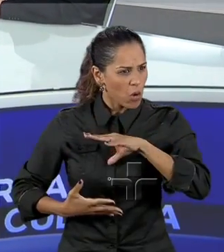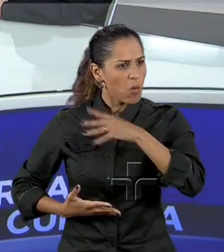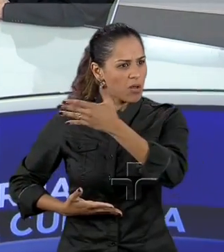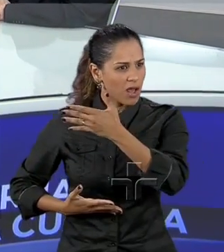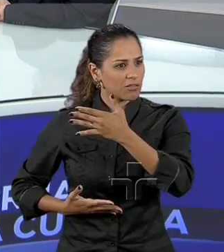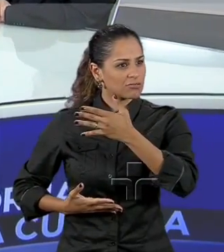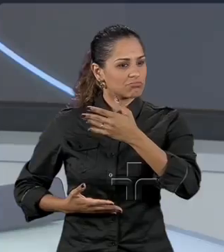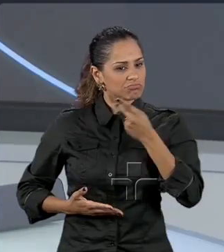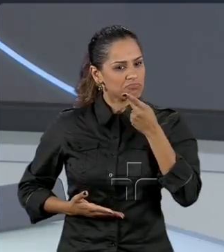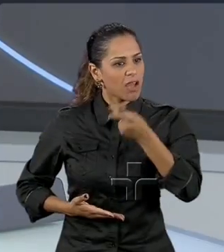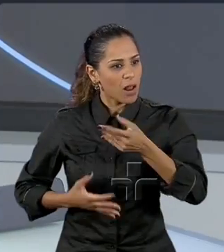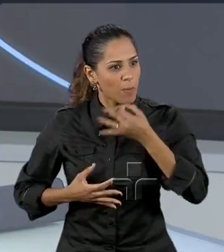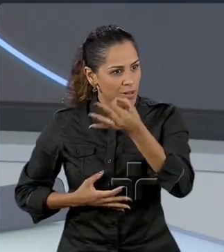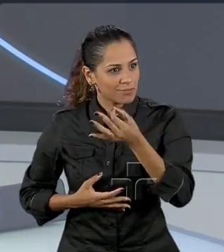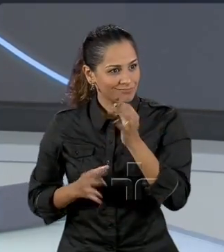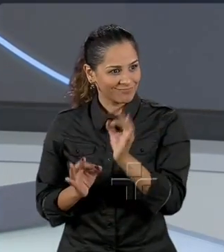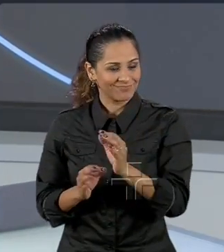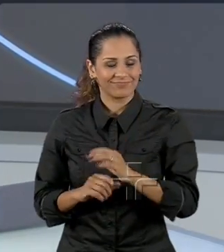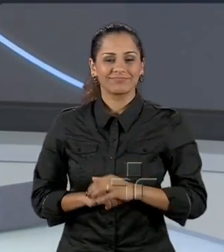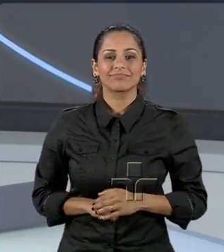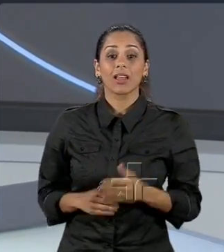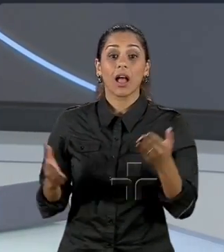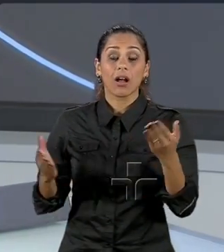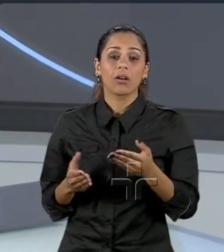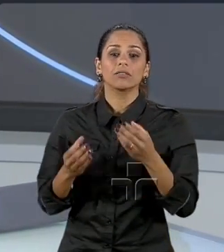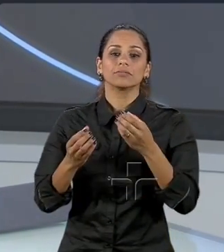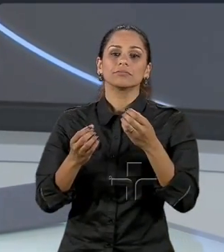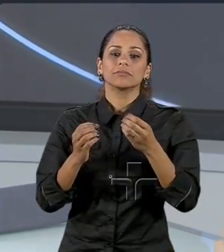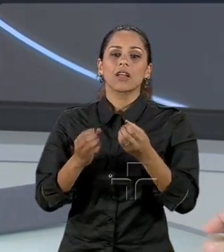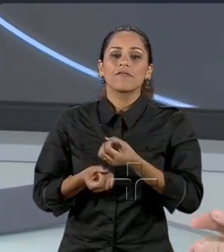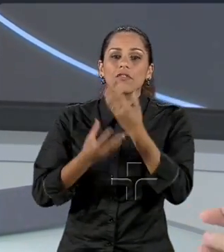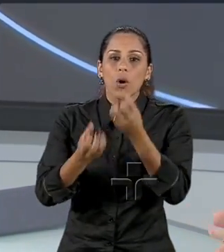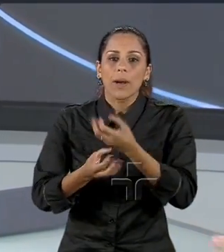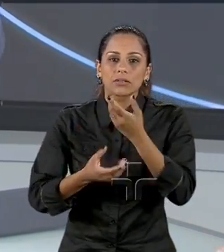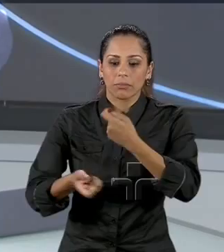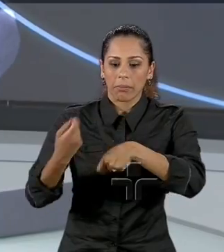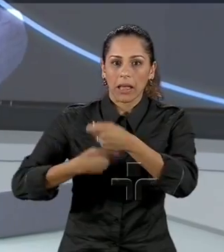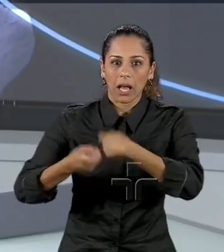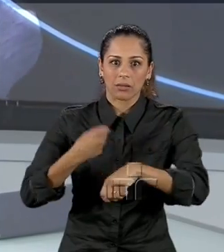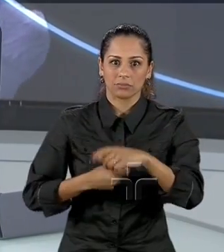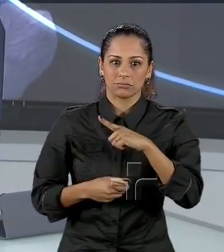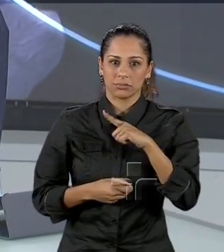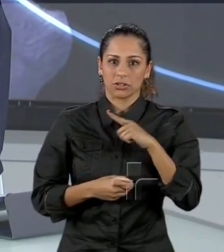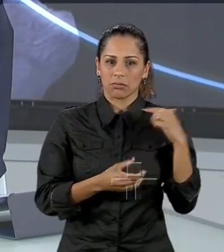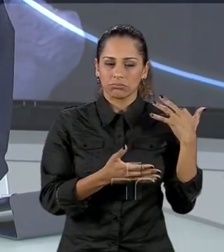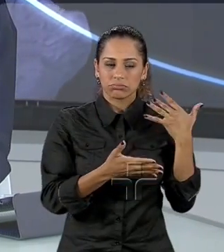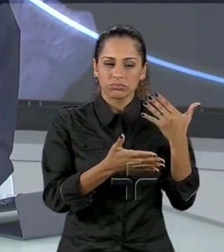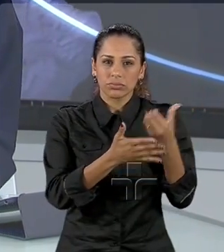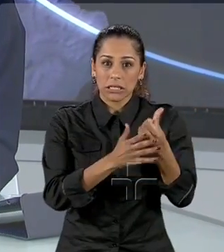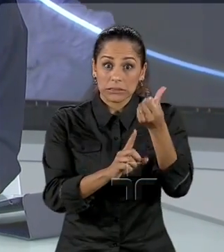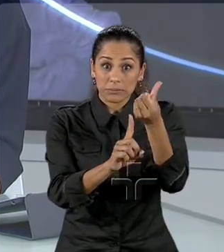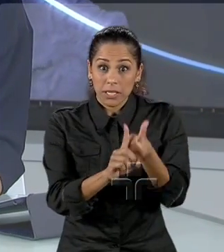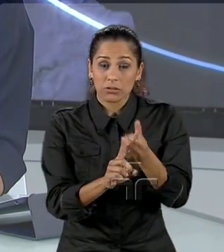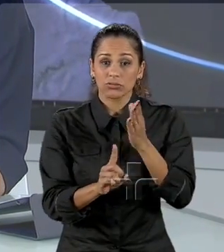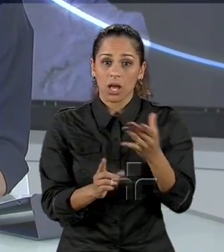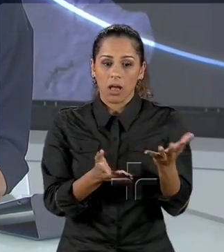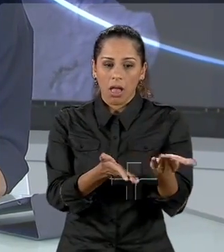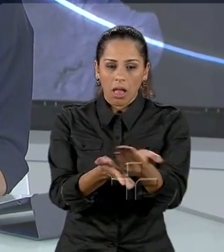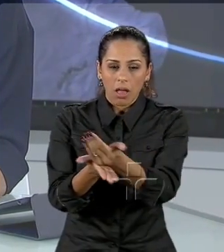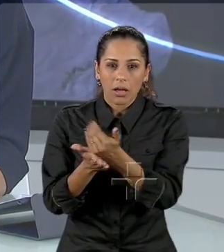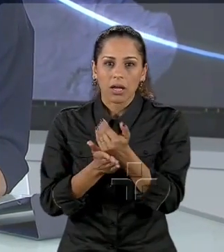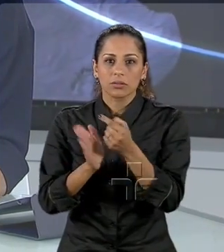manifestar. Vamos aos dados do mercado, então, agora. Pelo 6º mês seguido, a arrecadação federal de impostos registrou alta